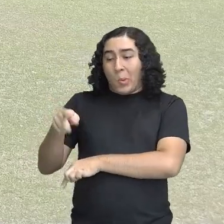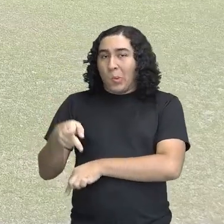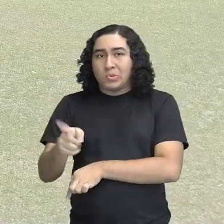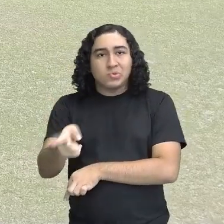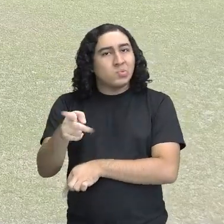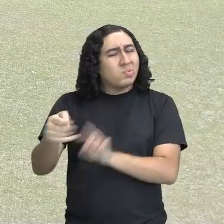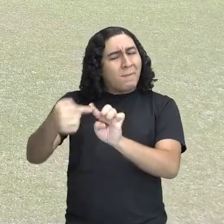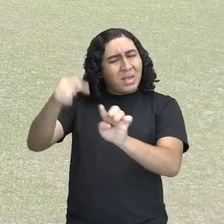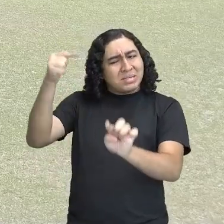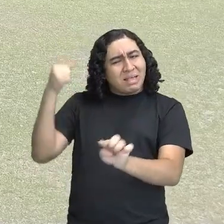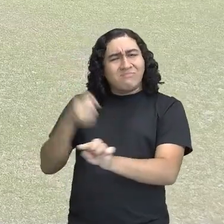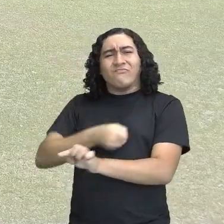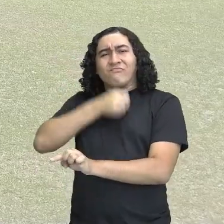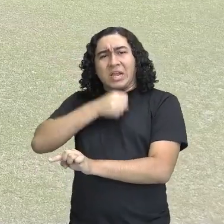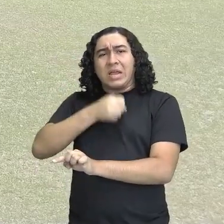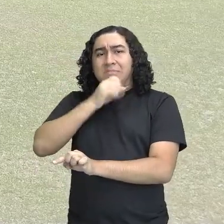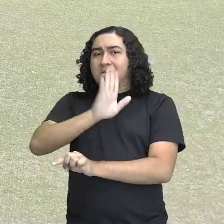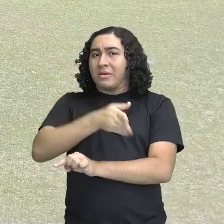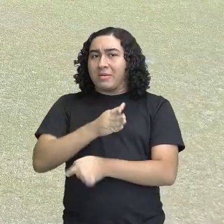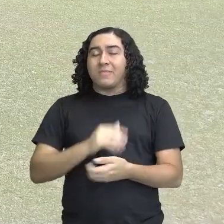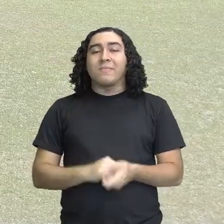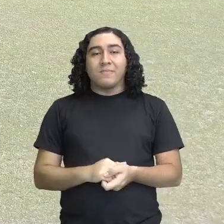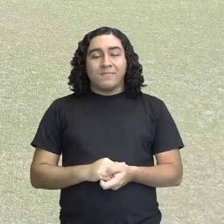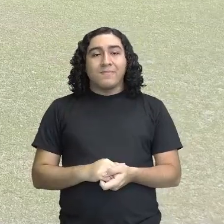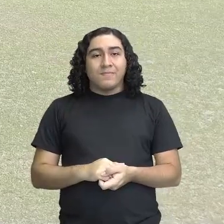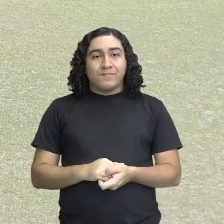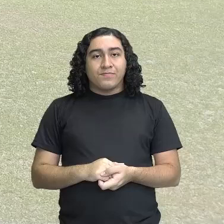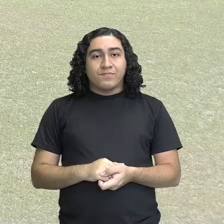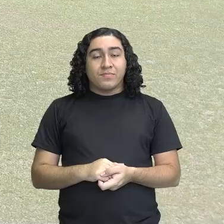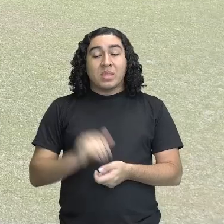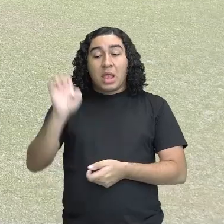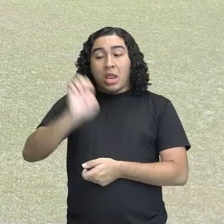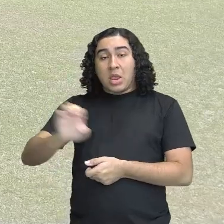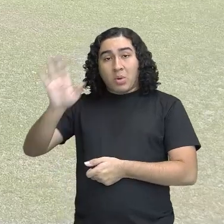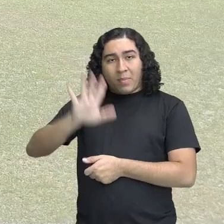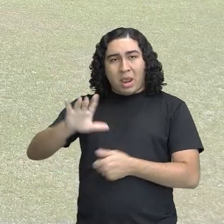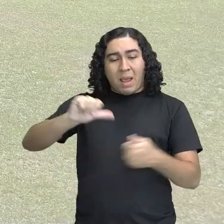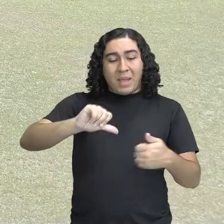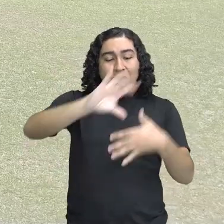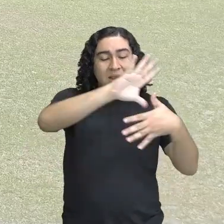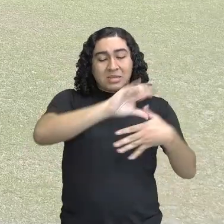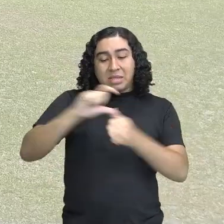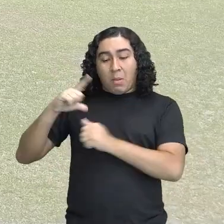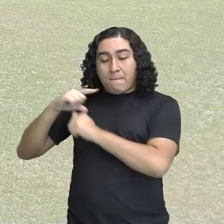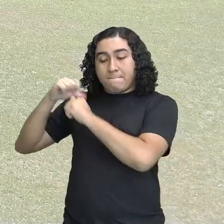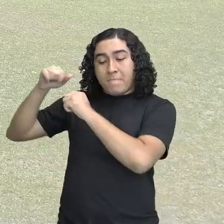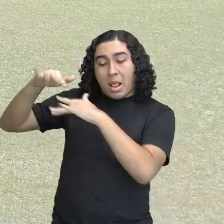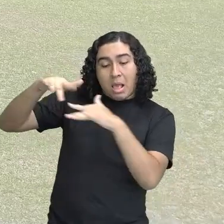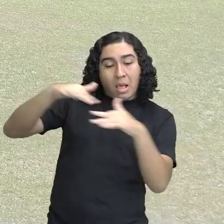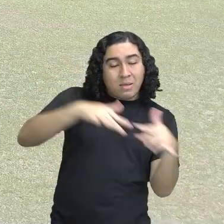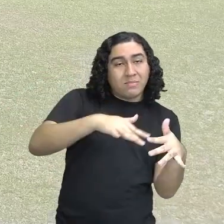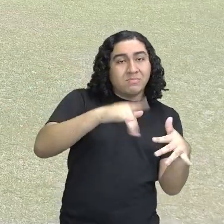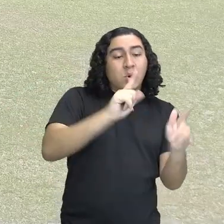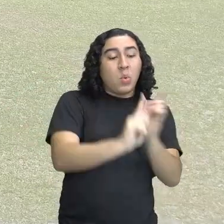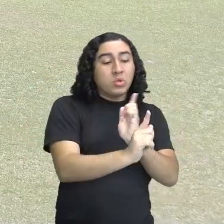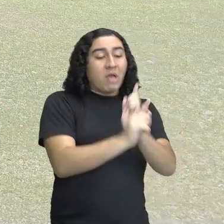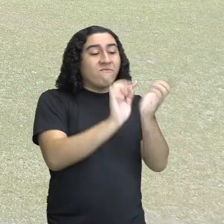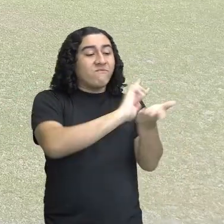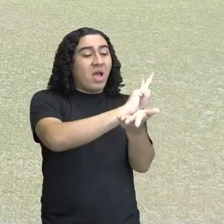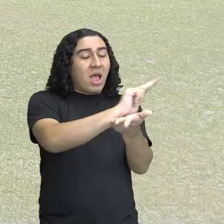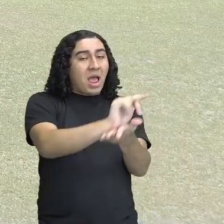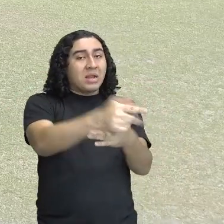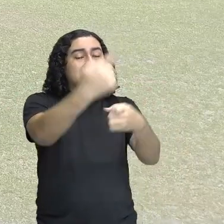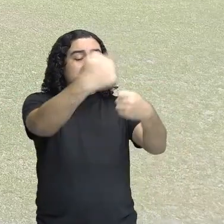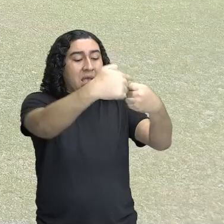de centenas de anos. Então, gente, quando os europeus chegaram na América, na região ali dos maias, eles já encontraram várias cidades e estados